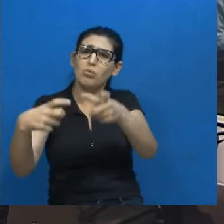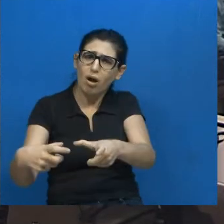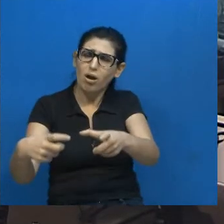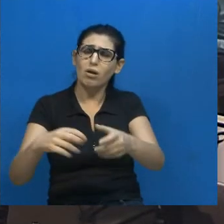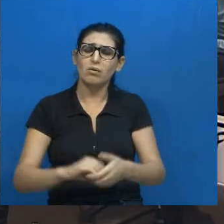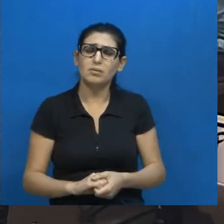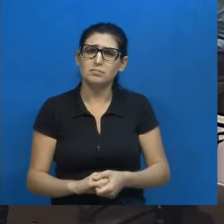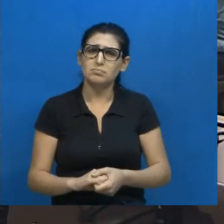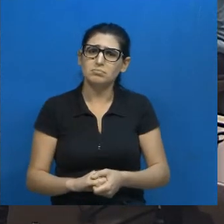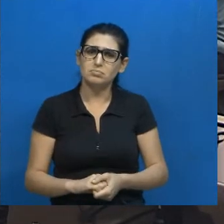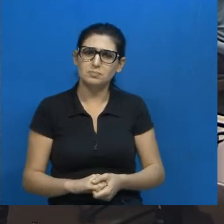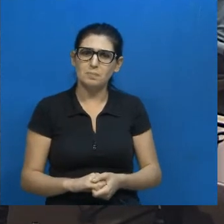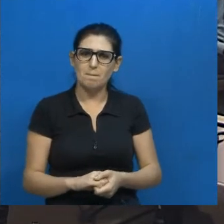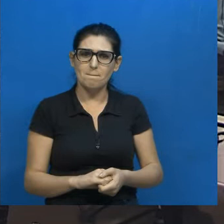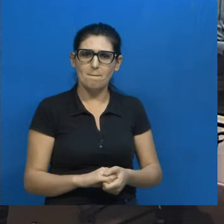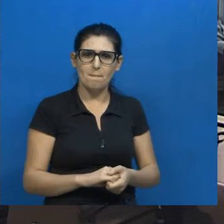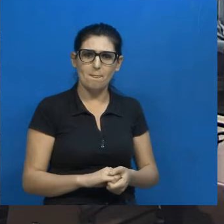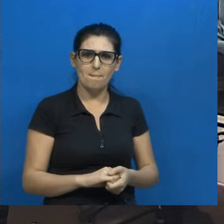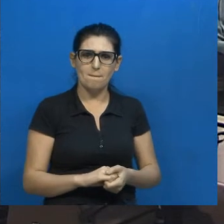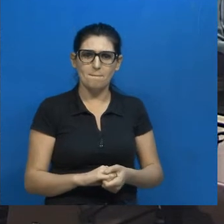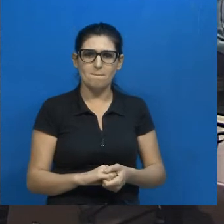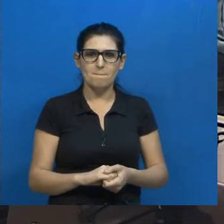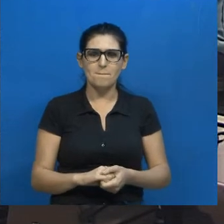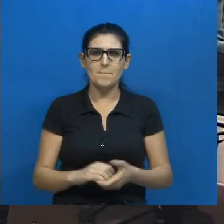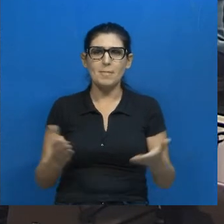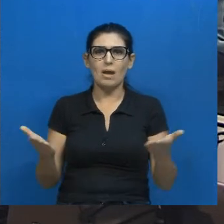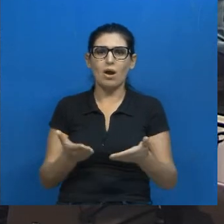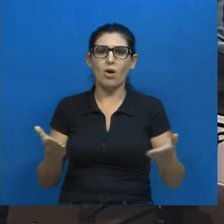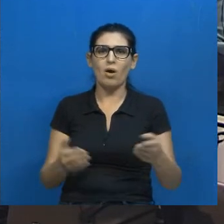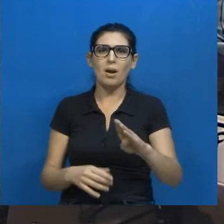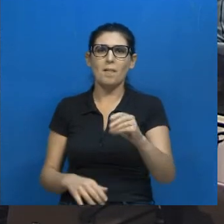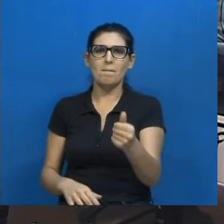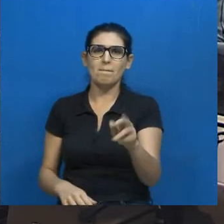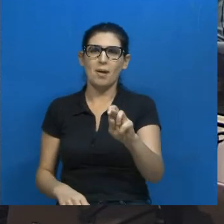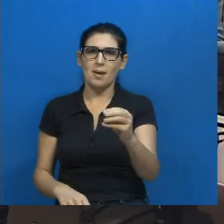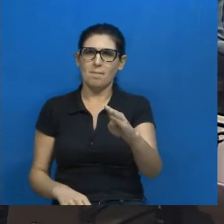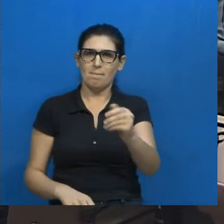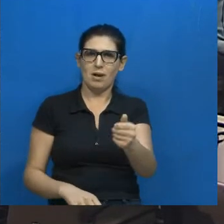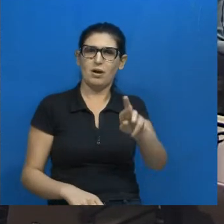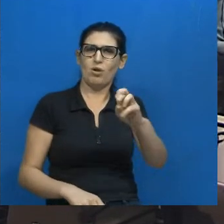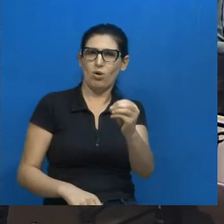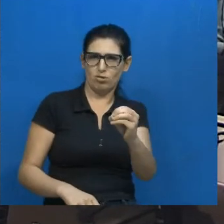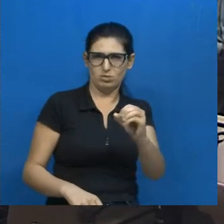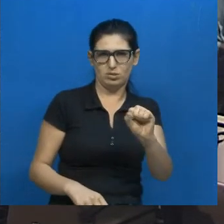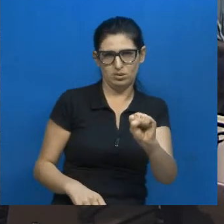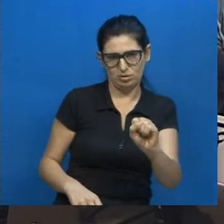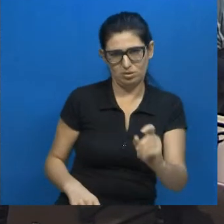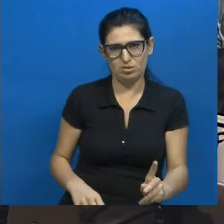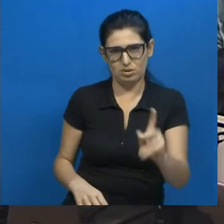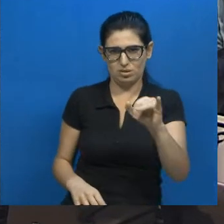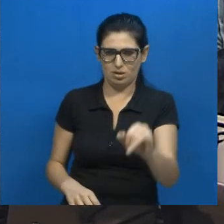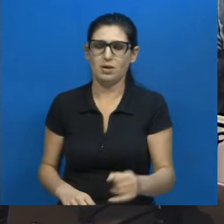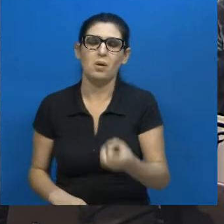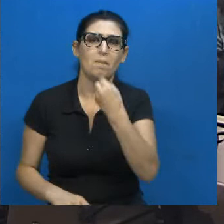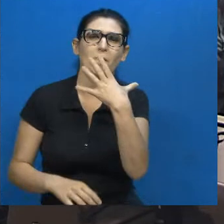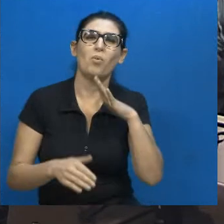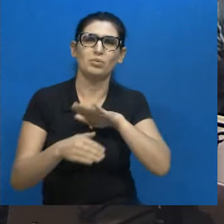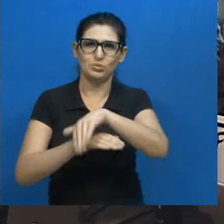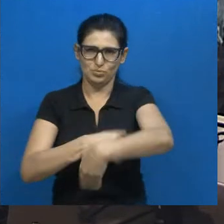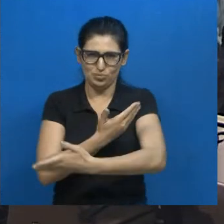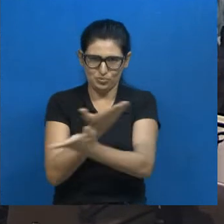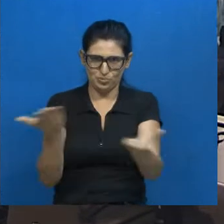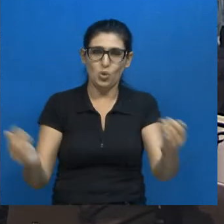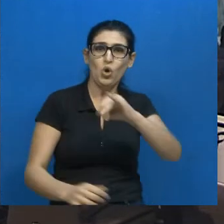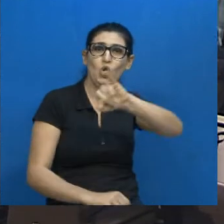Agora, o próximo inscrito, o Barbarossi. Boa noite a todos. Como a presidente já falou, eu